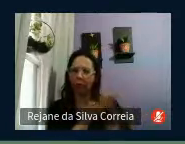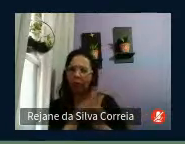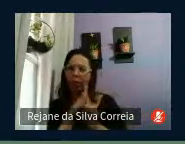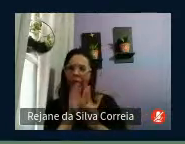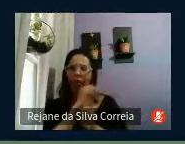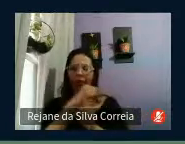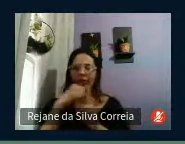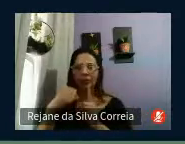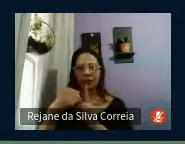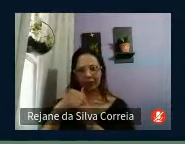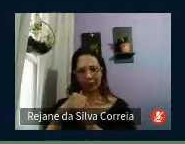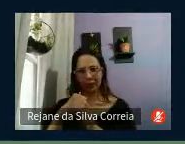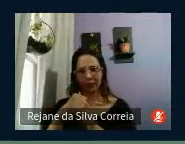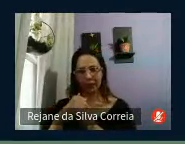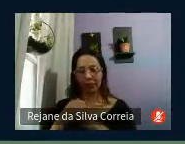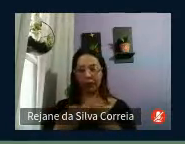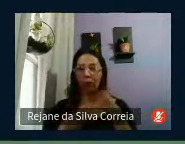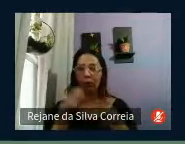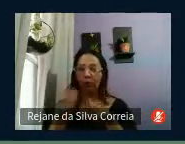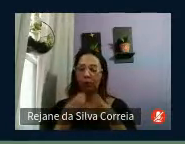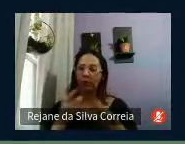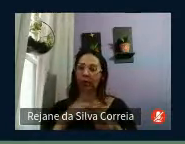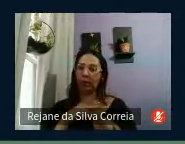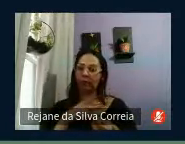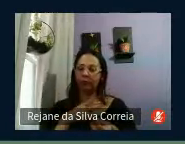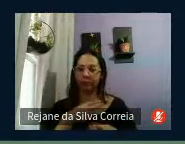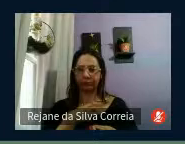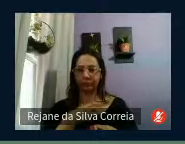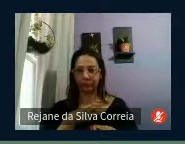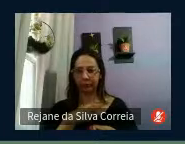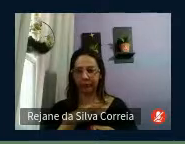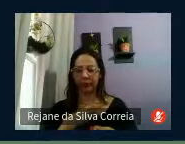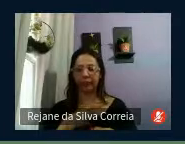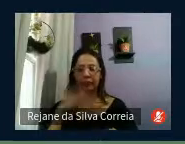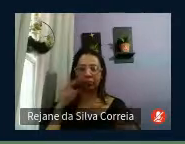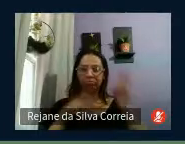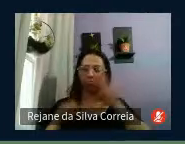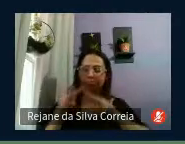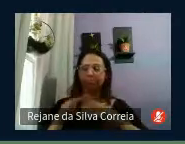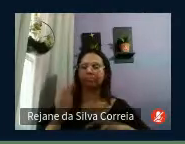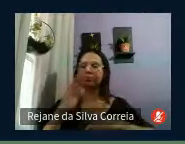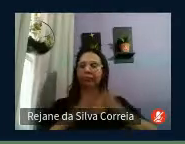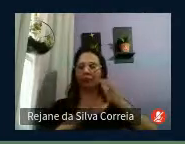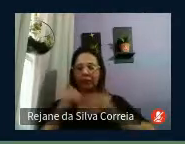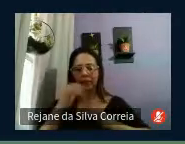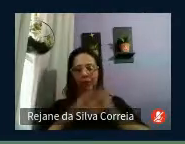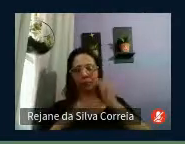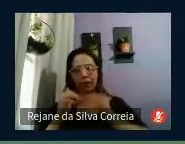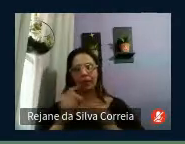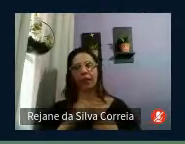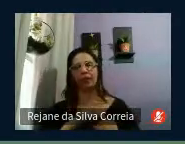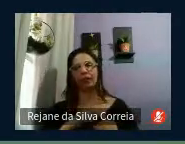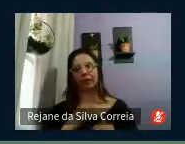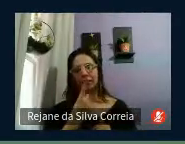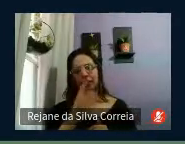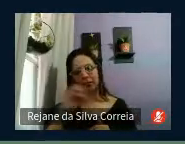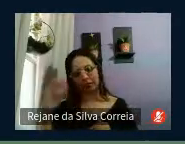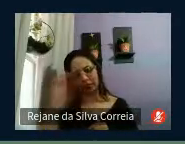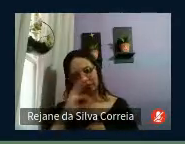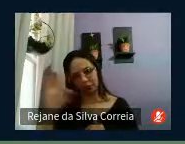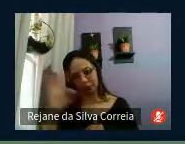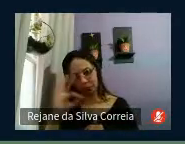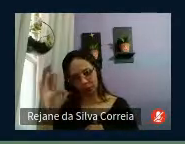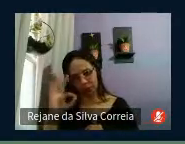identidade consolidada, com todas as suas ações e as suas práticas, 100% dentro do espectro. E